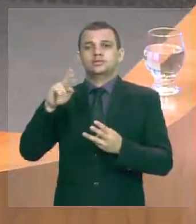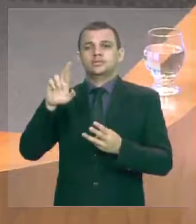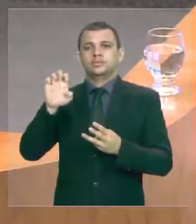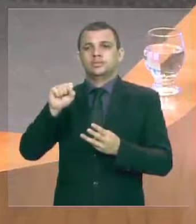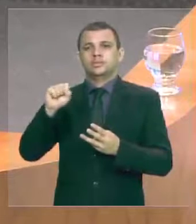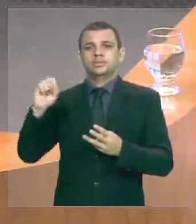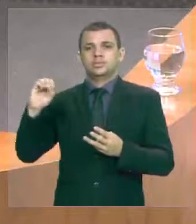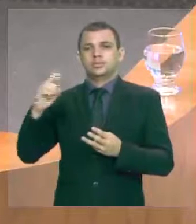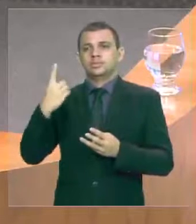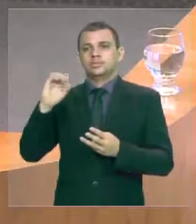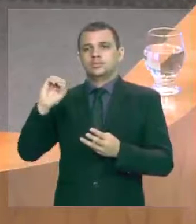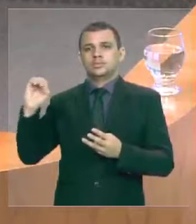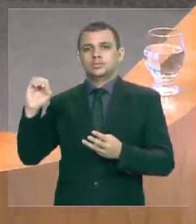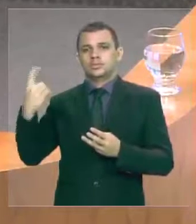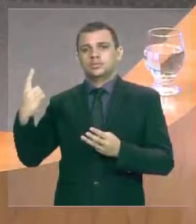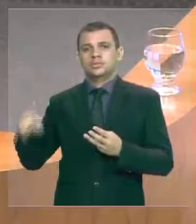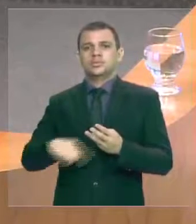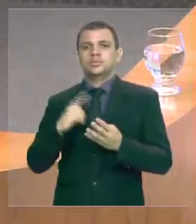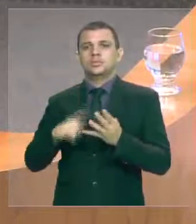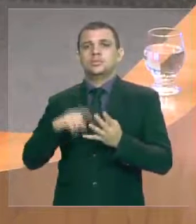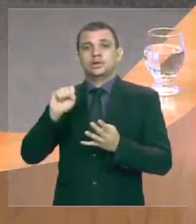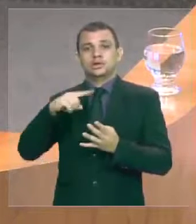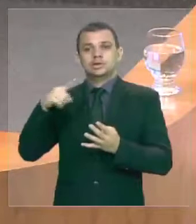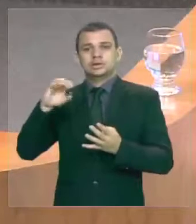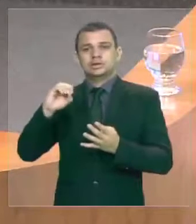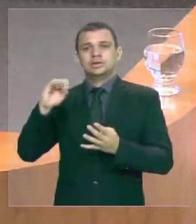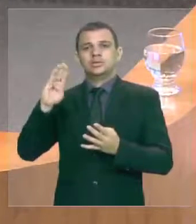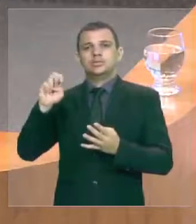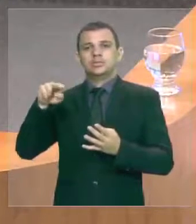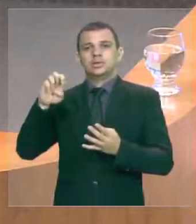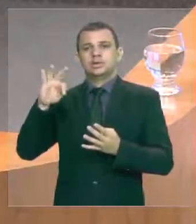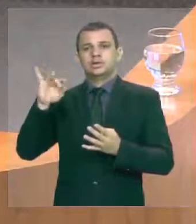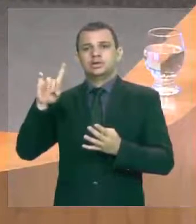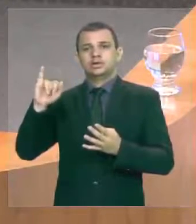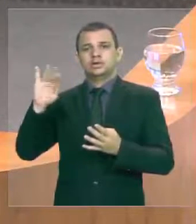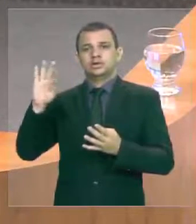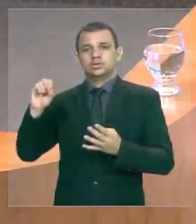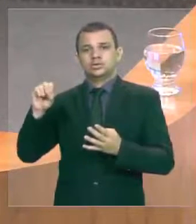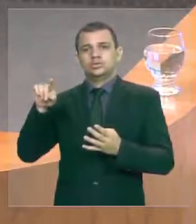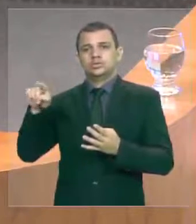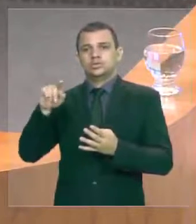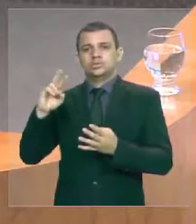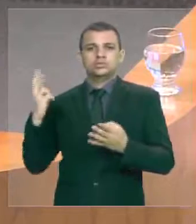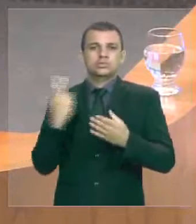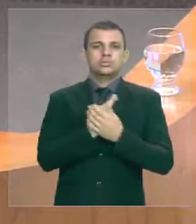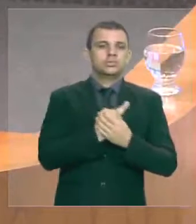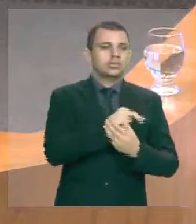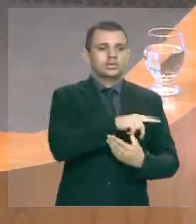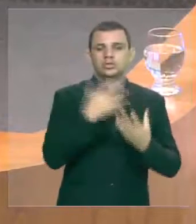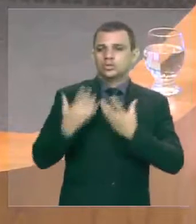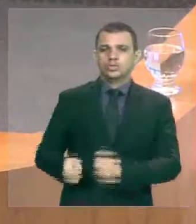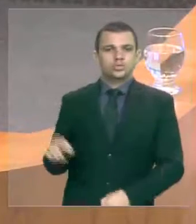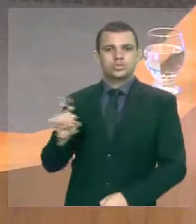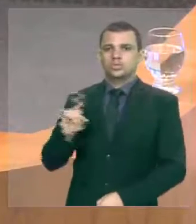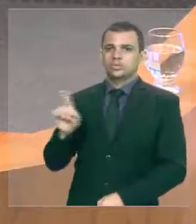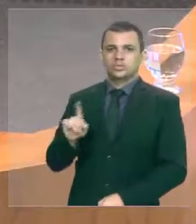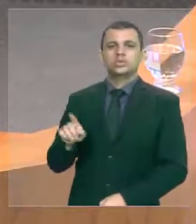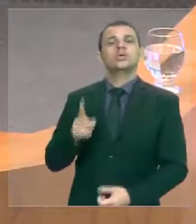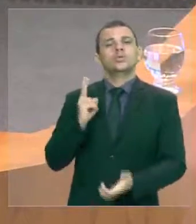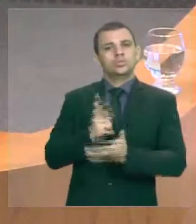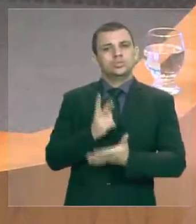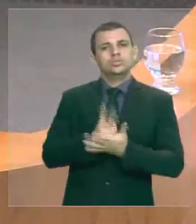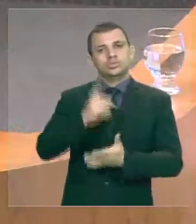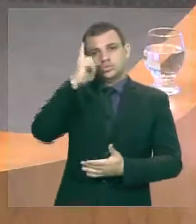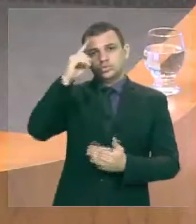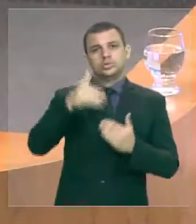para a data previamente estabelecida no edital e deve se posicionar nas próximas horas sobre